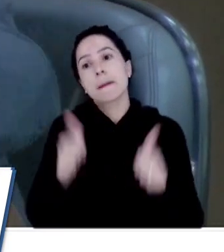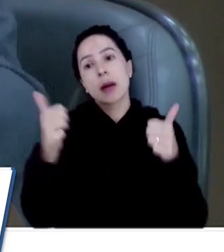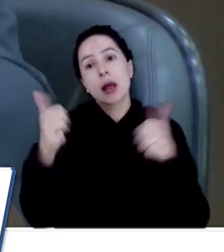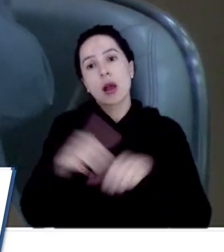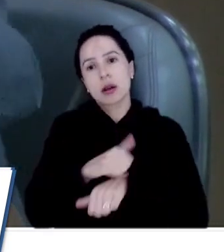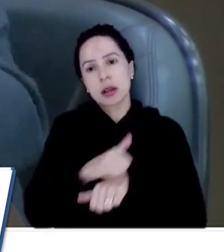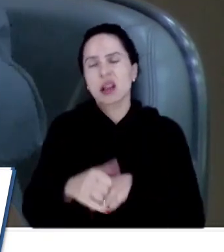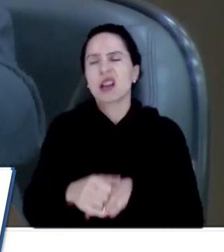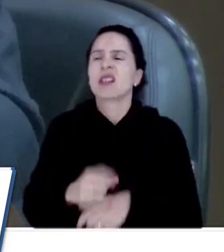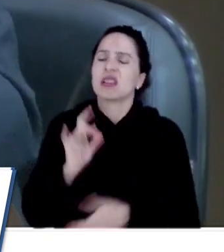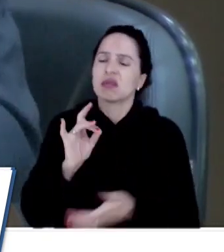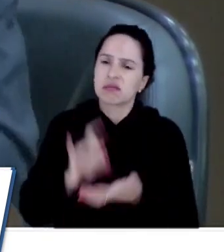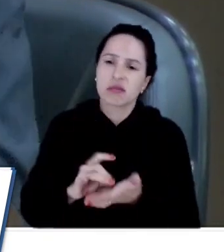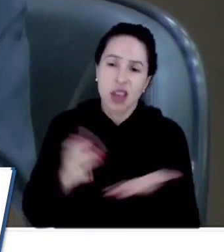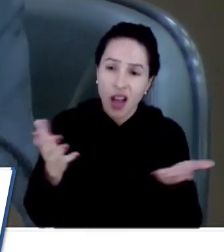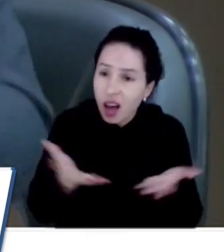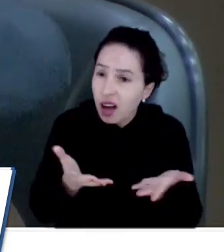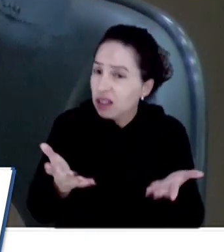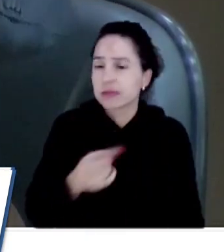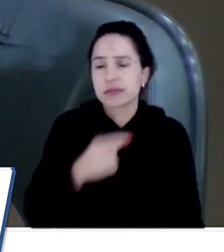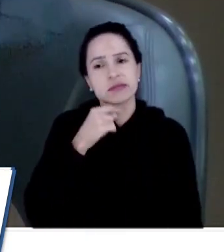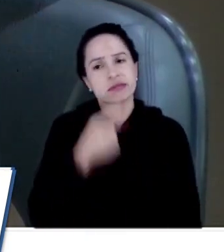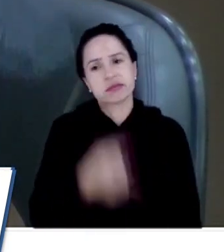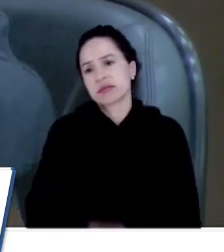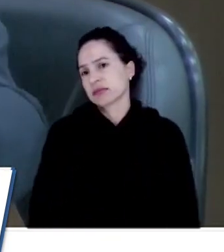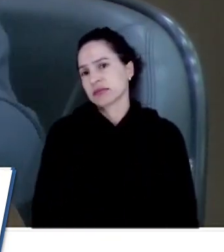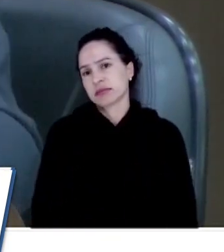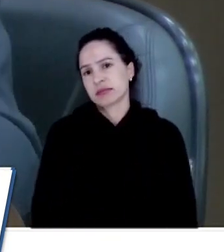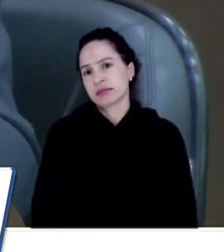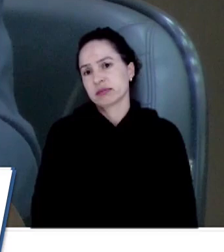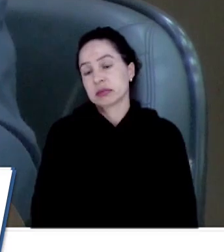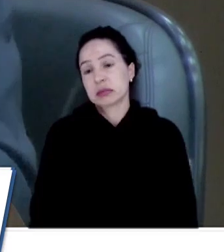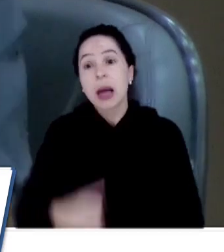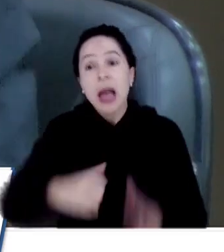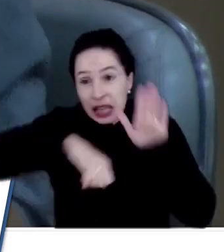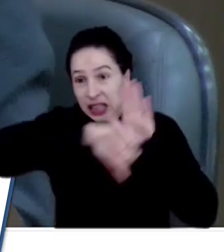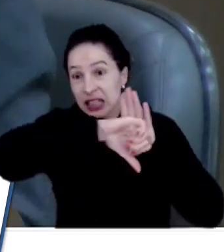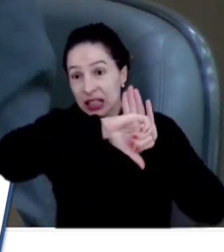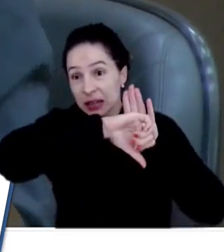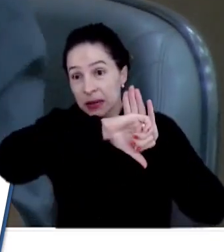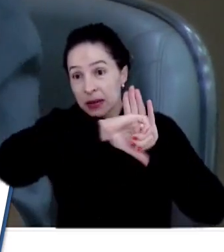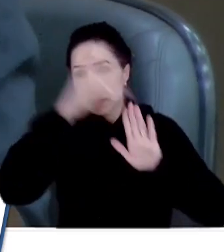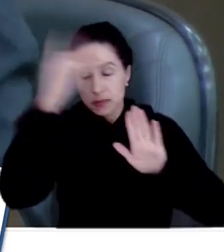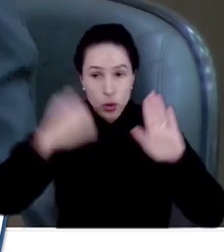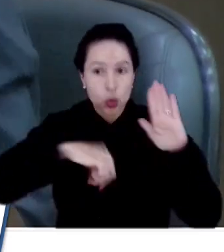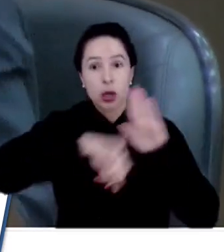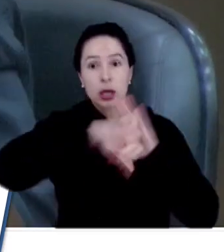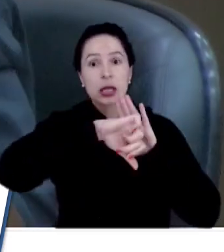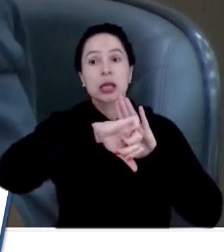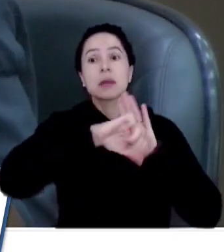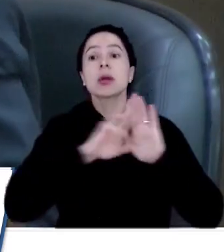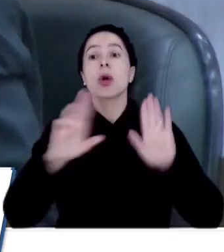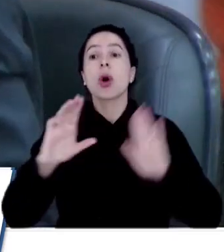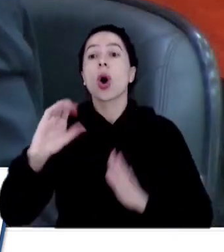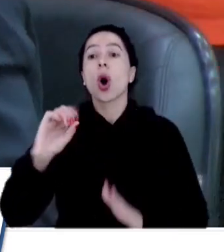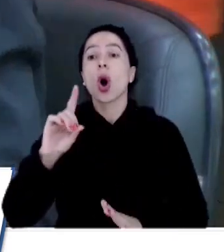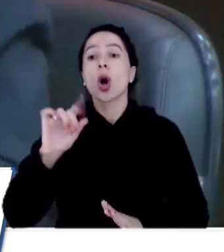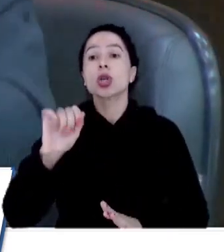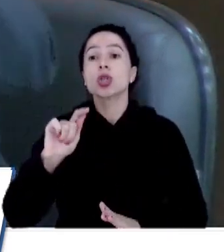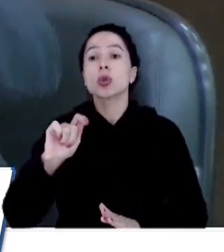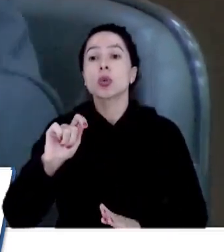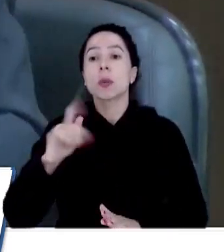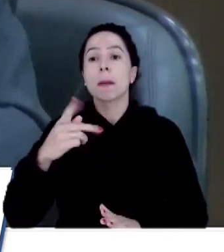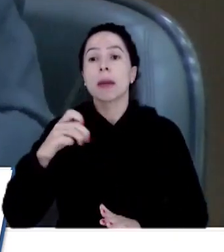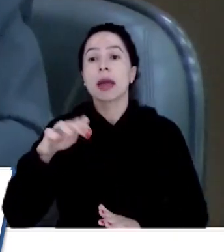porque realmente, do jeito que está, não tem cabimento. Para criminoso, tem um negócio chamado Código Penal.